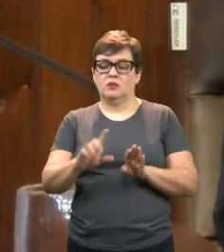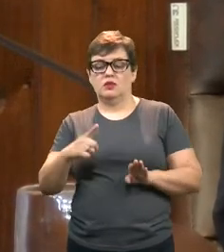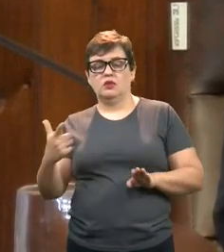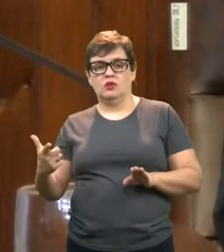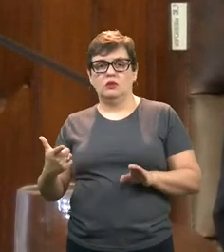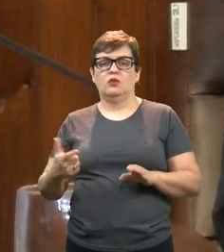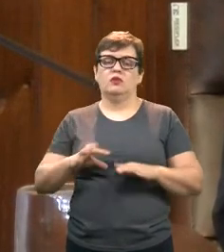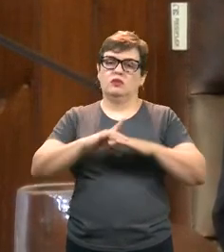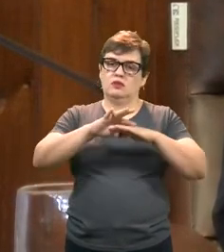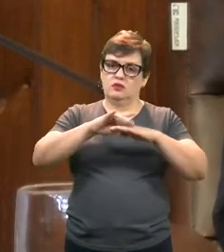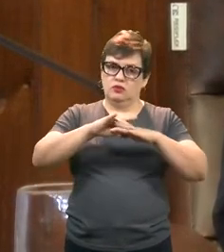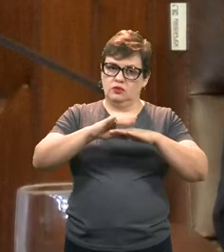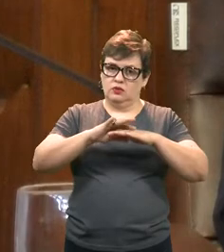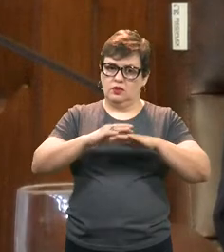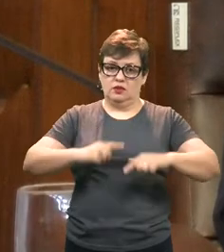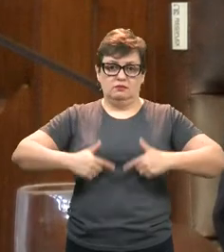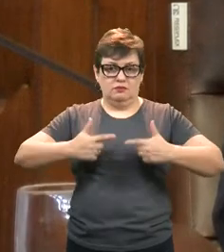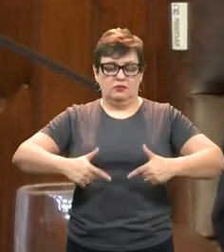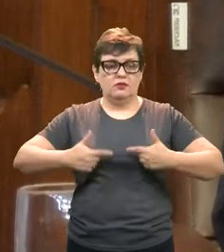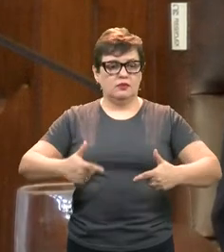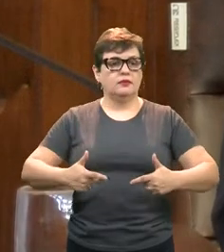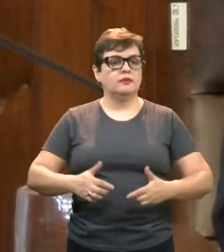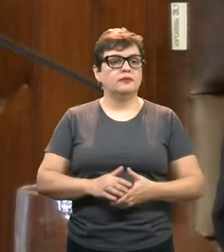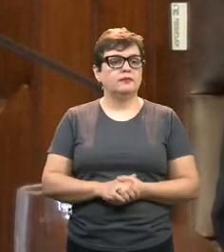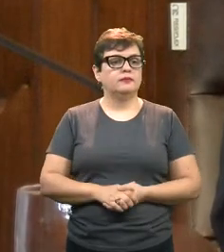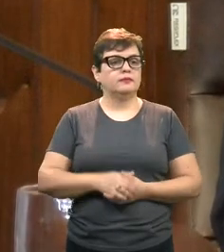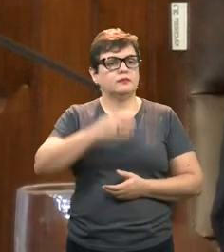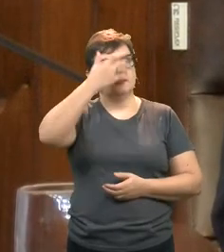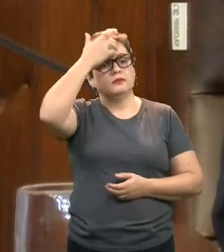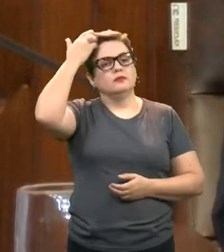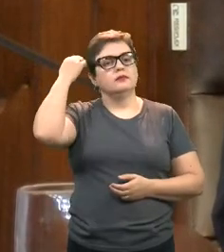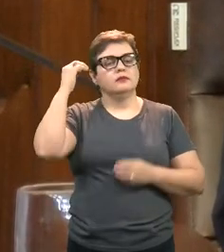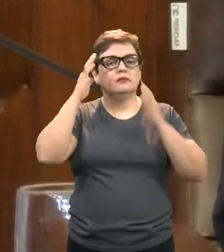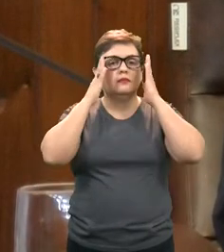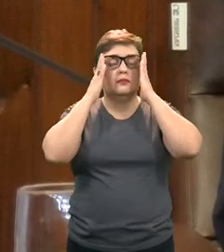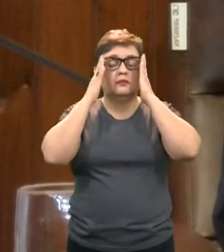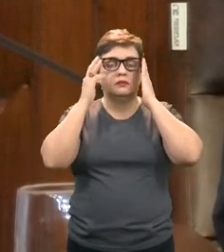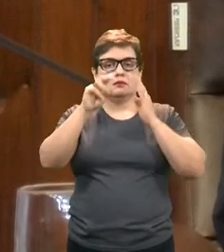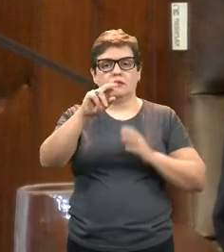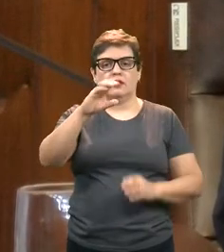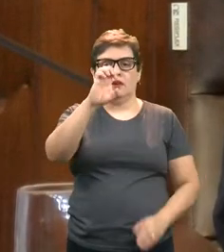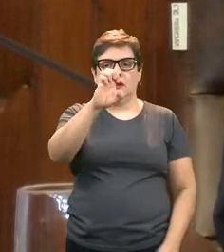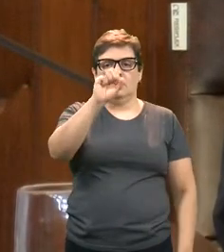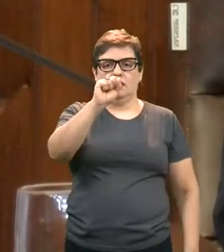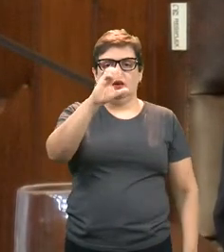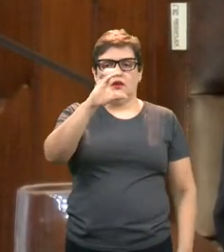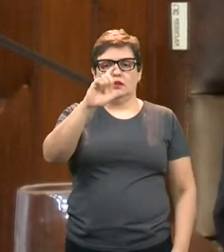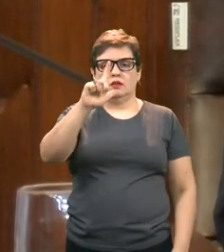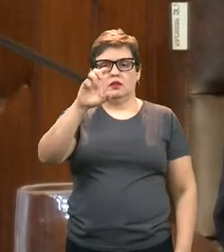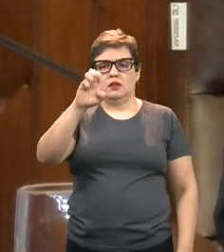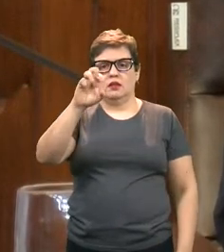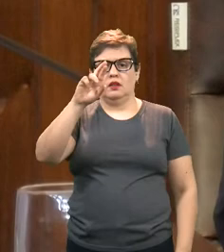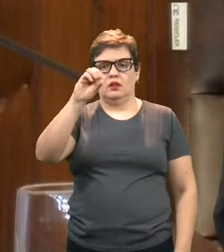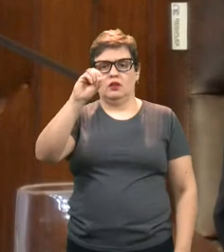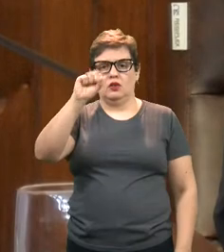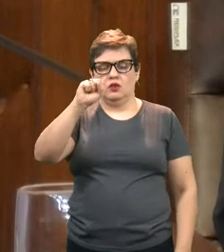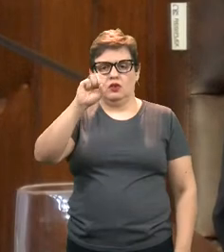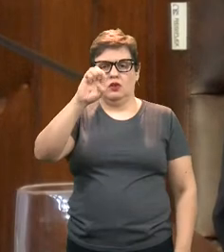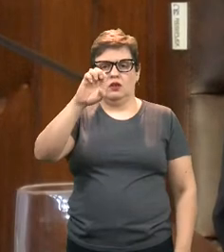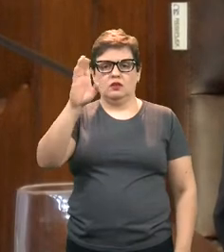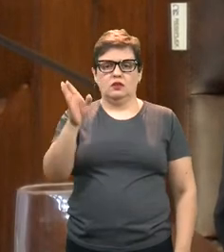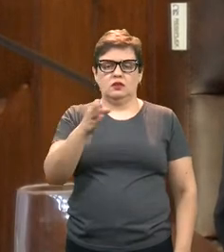mas a lista de doenças enfrentadas é grande. Vai de esclerose múltipla a Alzheimer, depressão,